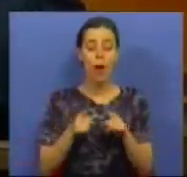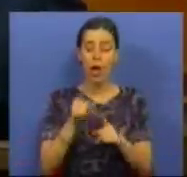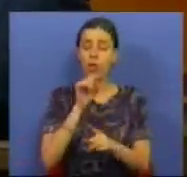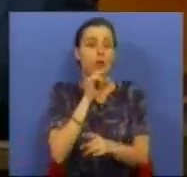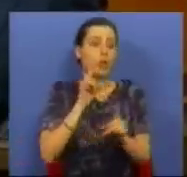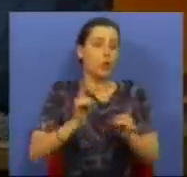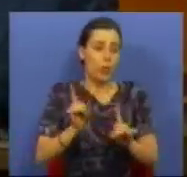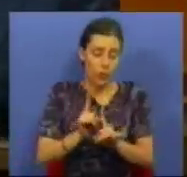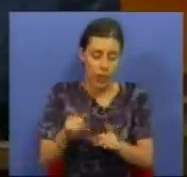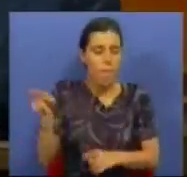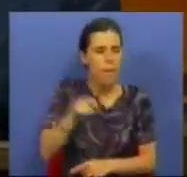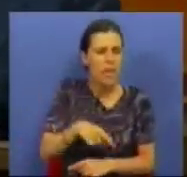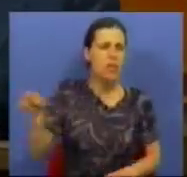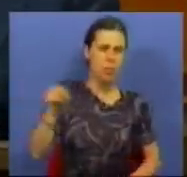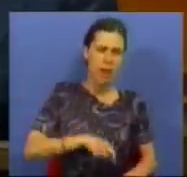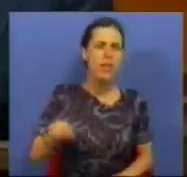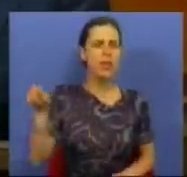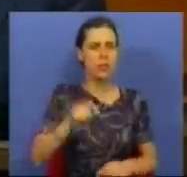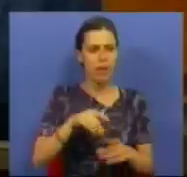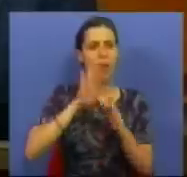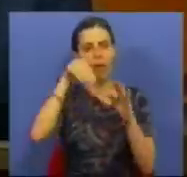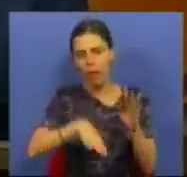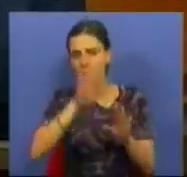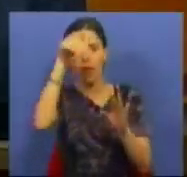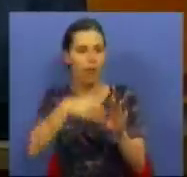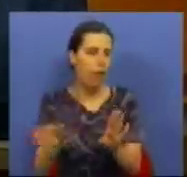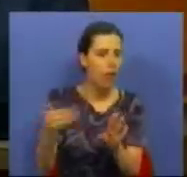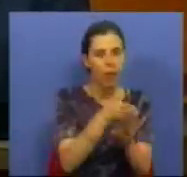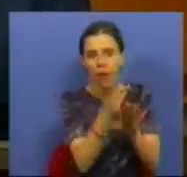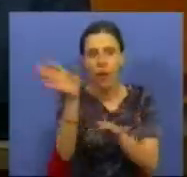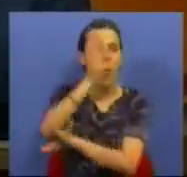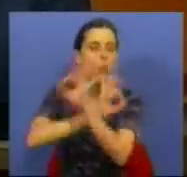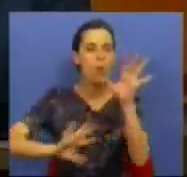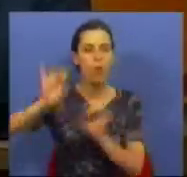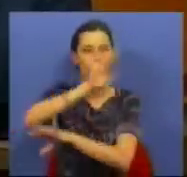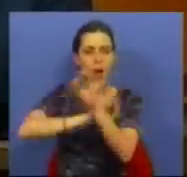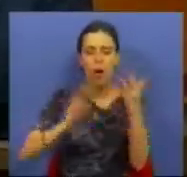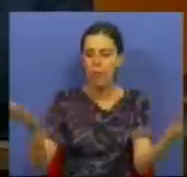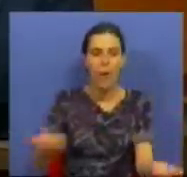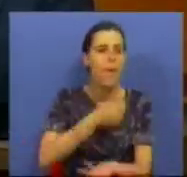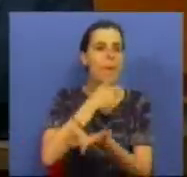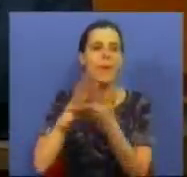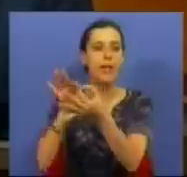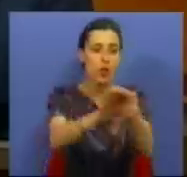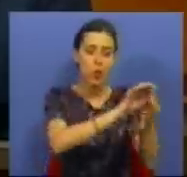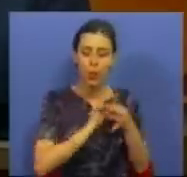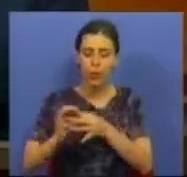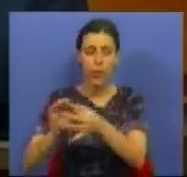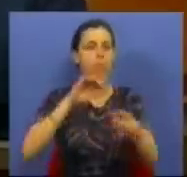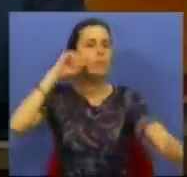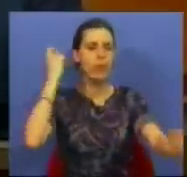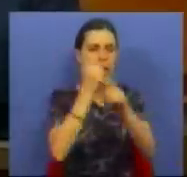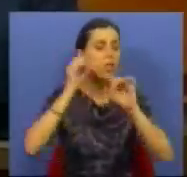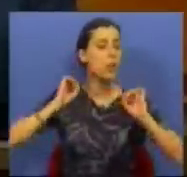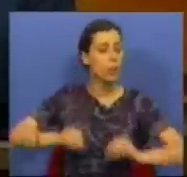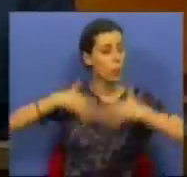fossem suficientes os meses e meses de zigue-zagues da União, sem encontrar nunca os mecanismos de solidariedade que se exigiam